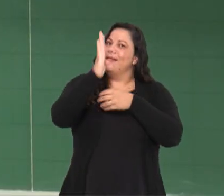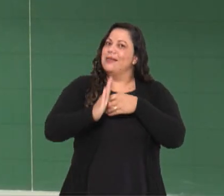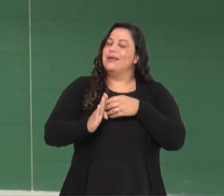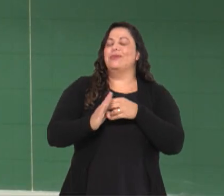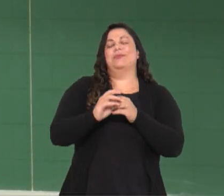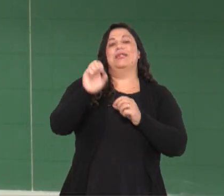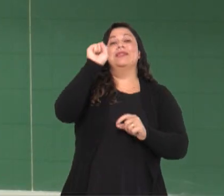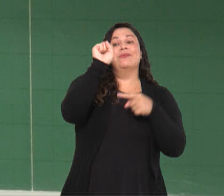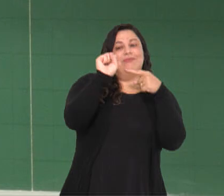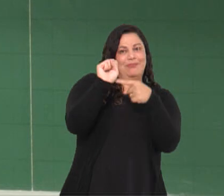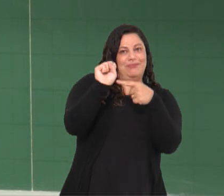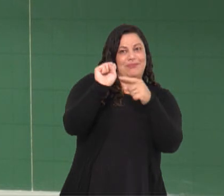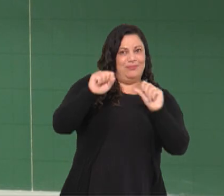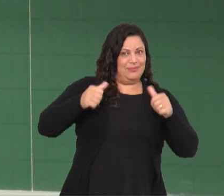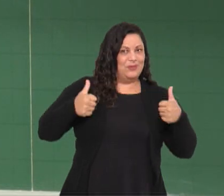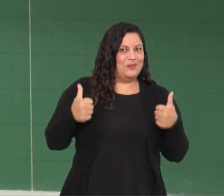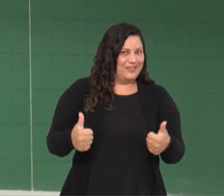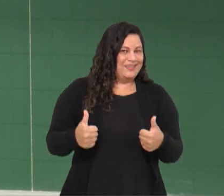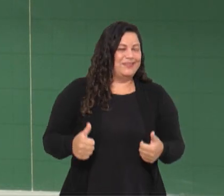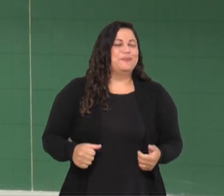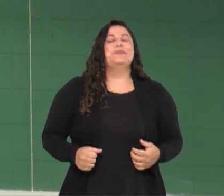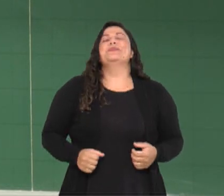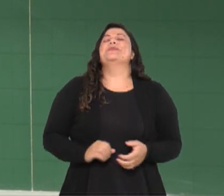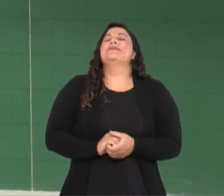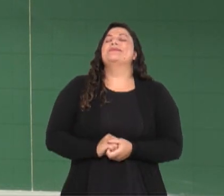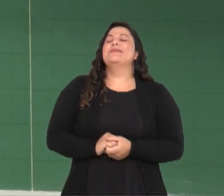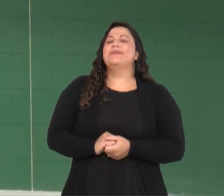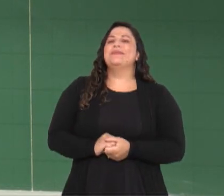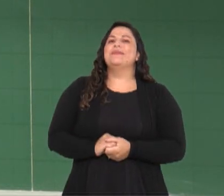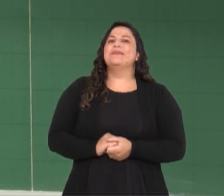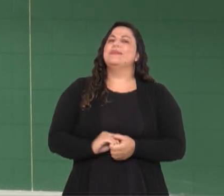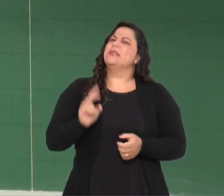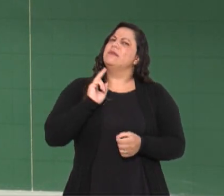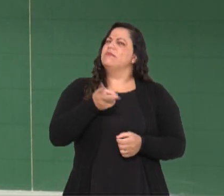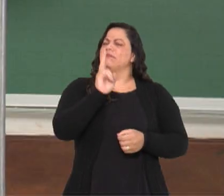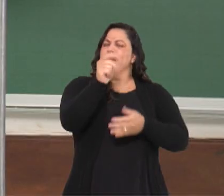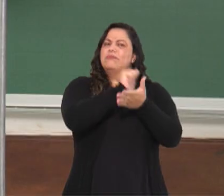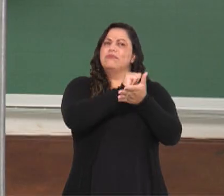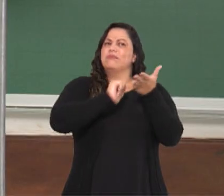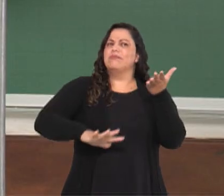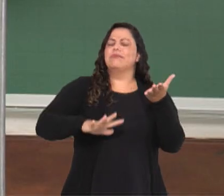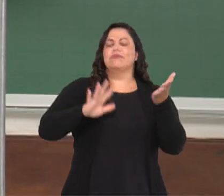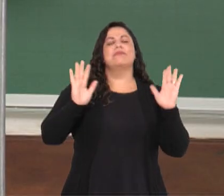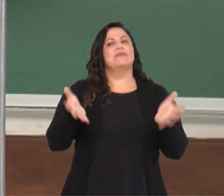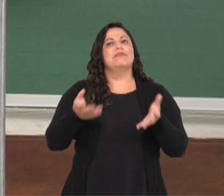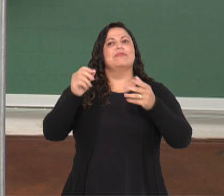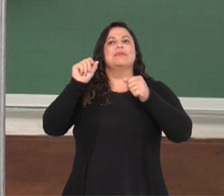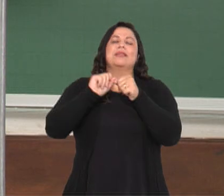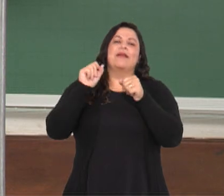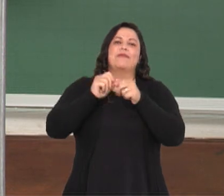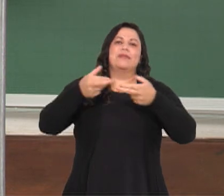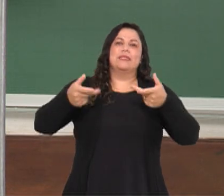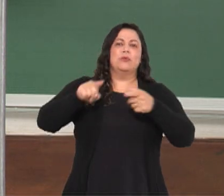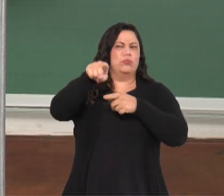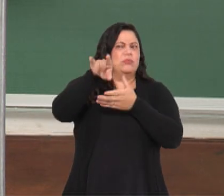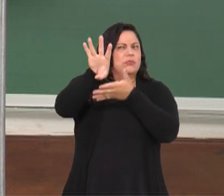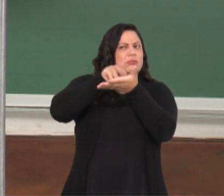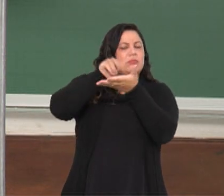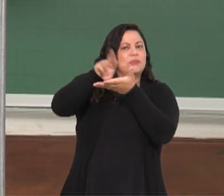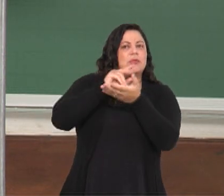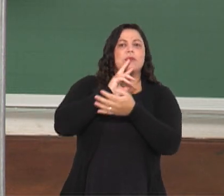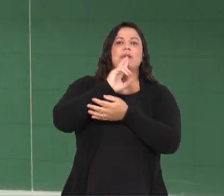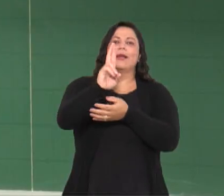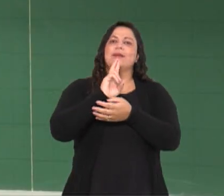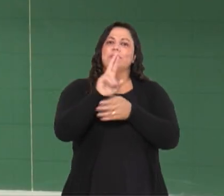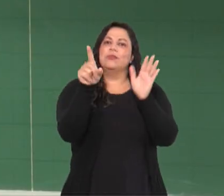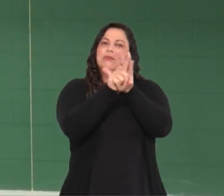dar continuidade lá às atividades que nós estávamos fazendo. Você lá copiou e respondeu as